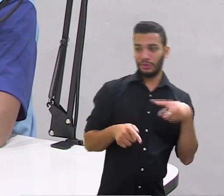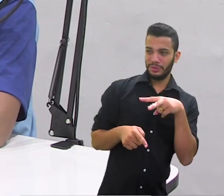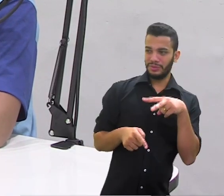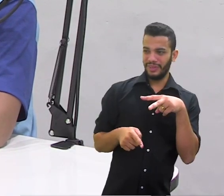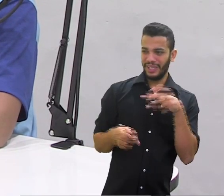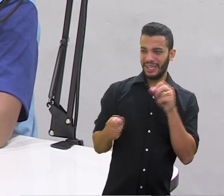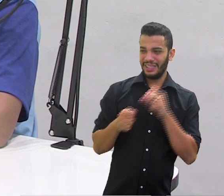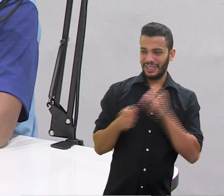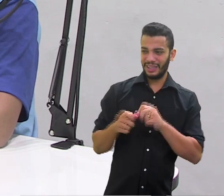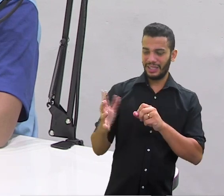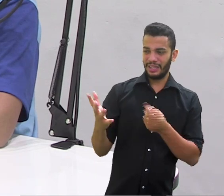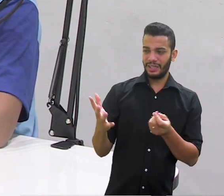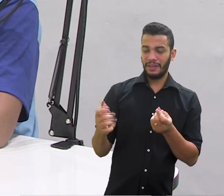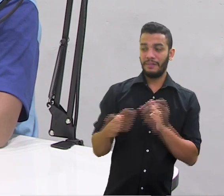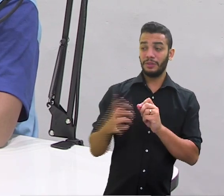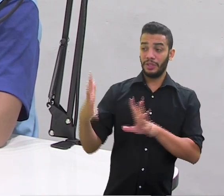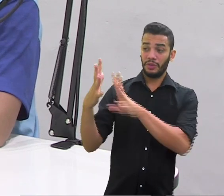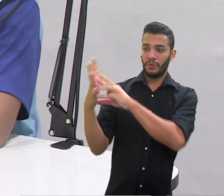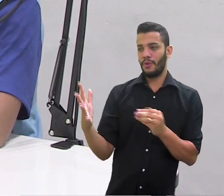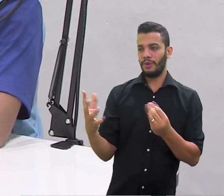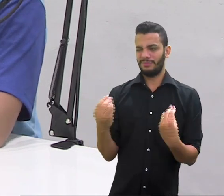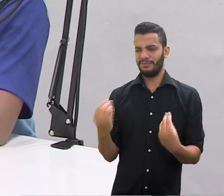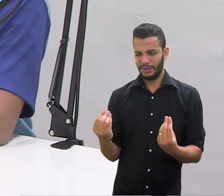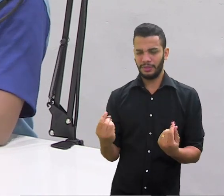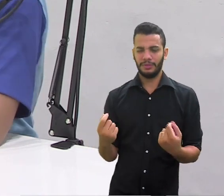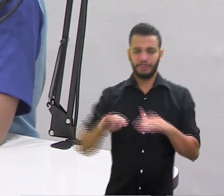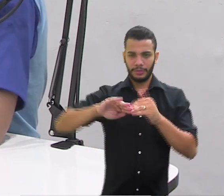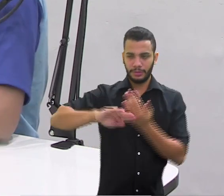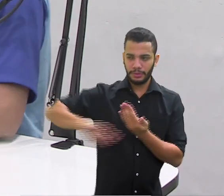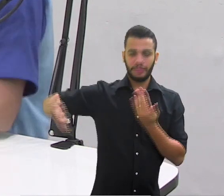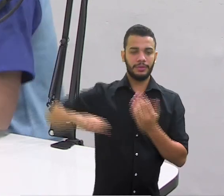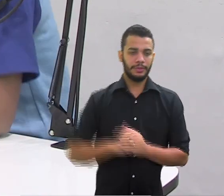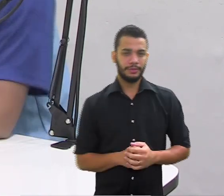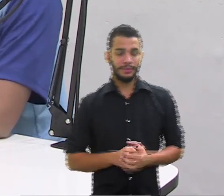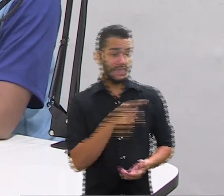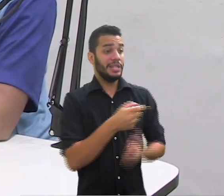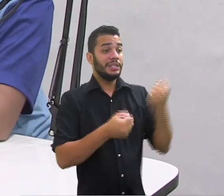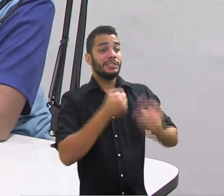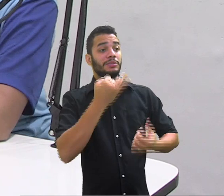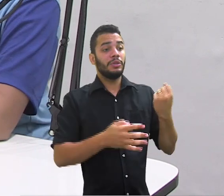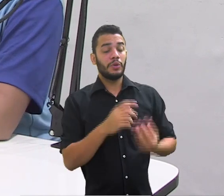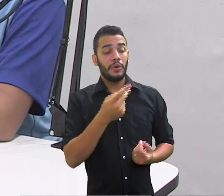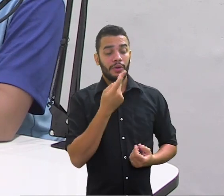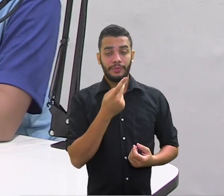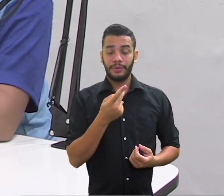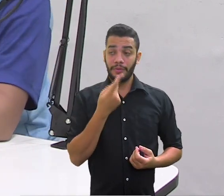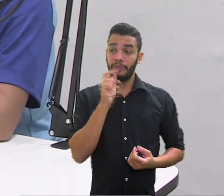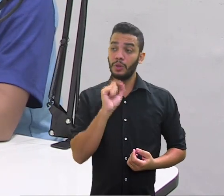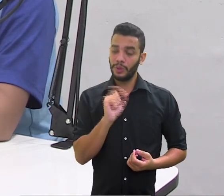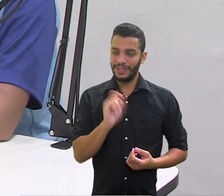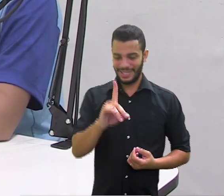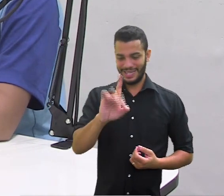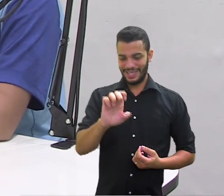desacato. O que seria esse desacato no seu ponto de vista? Eu acho que desacato, no meu ponto de vista,